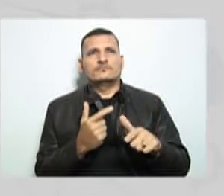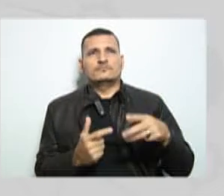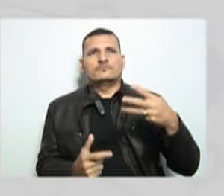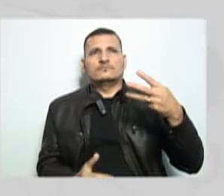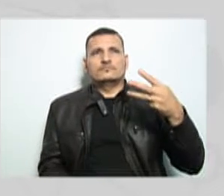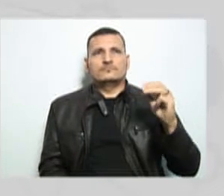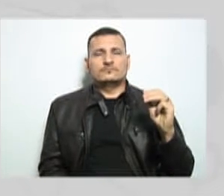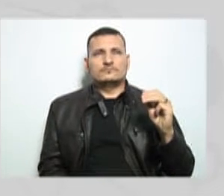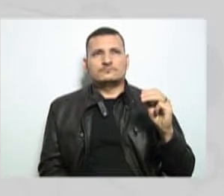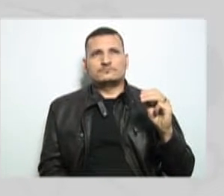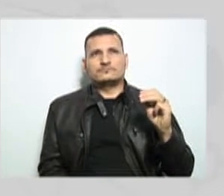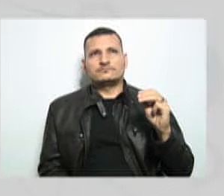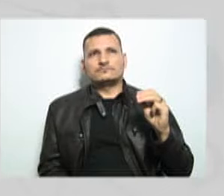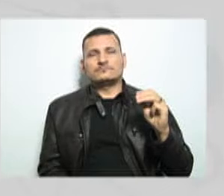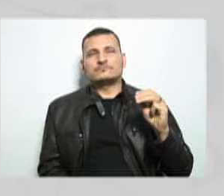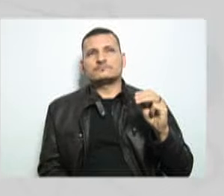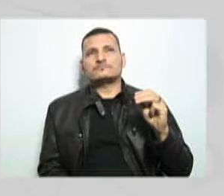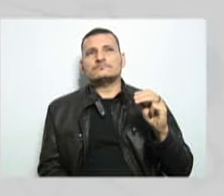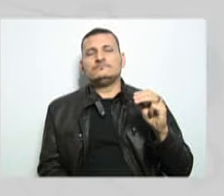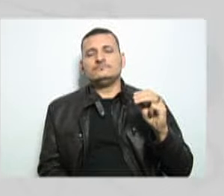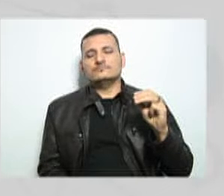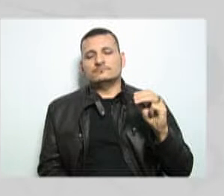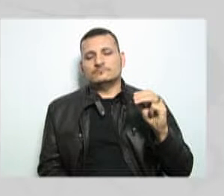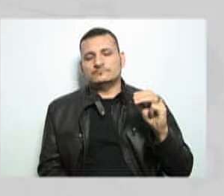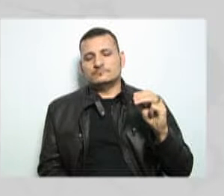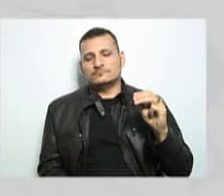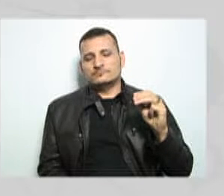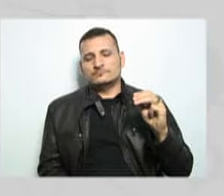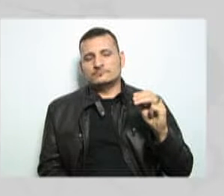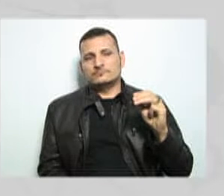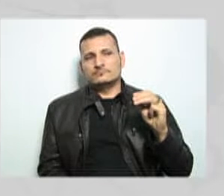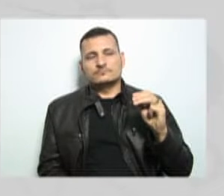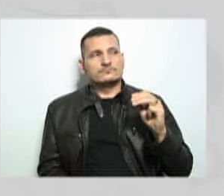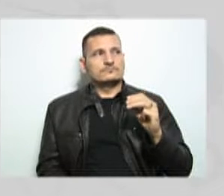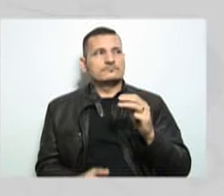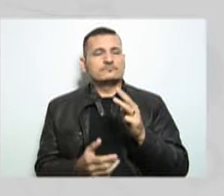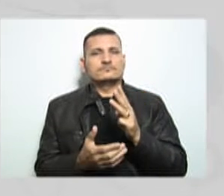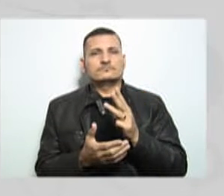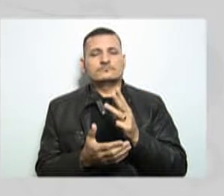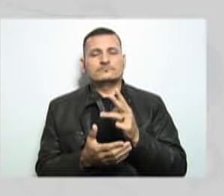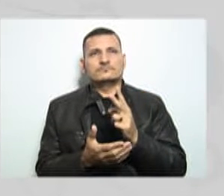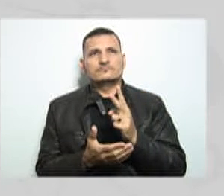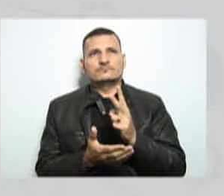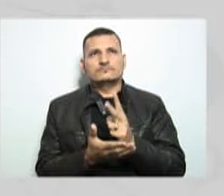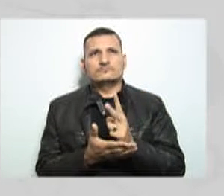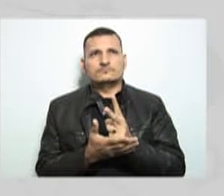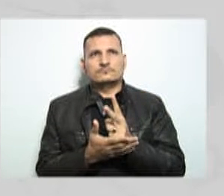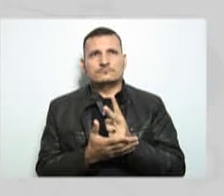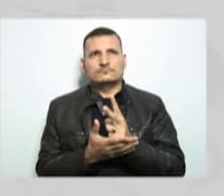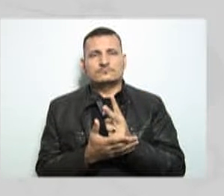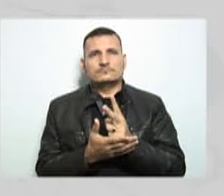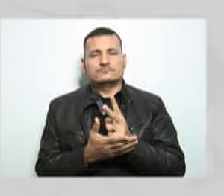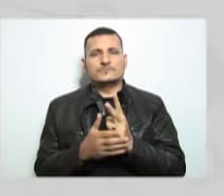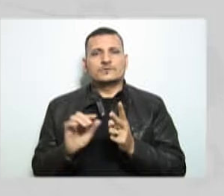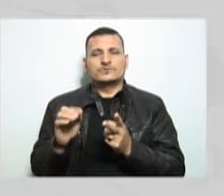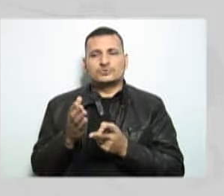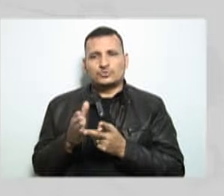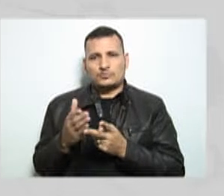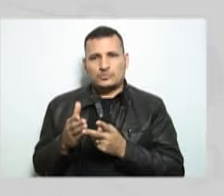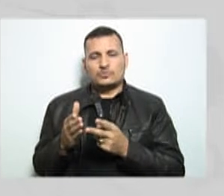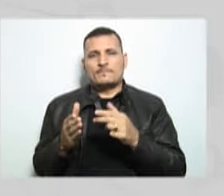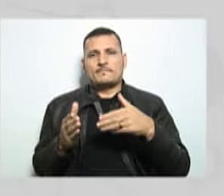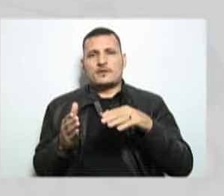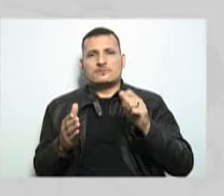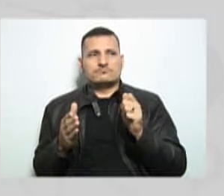3 métodos. O que eu faço? Eu sempre vou ter o que me sobrou mais o que eu acrescentei,